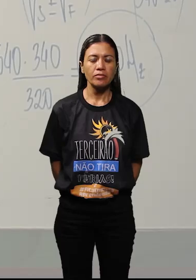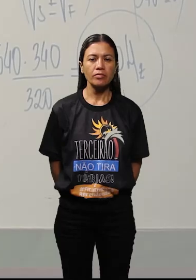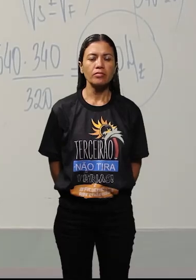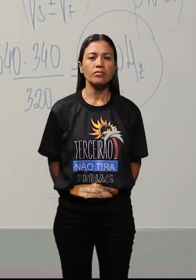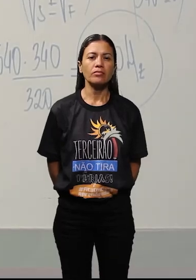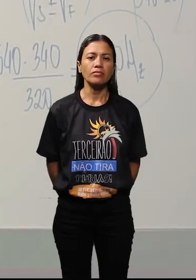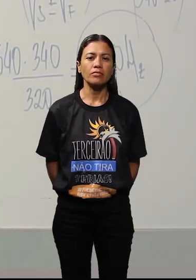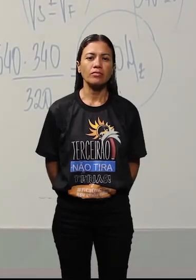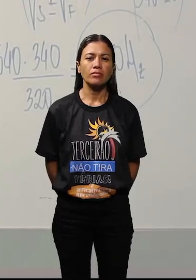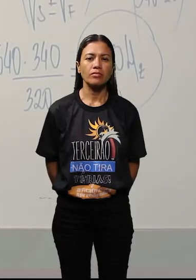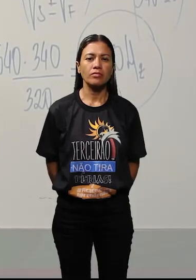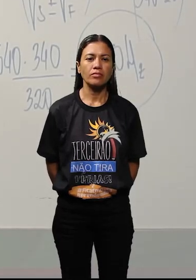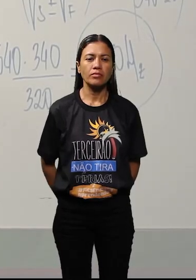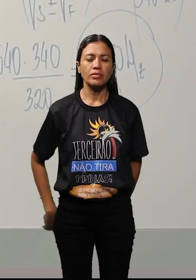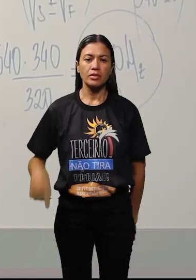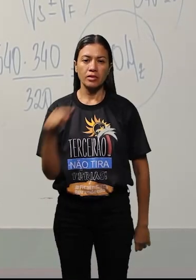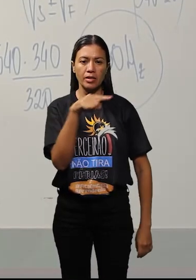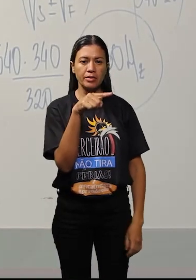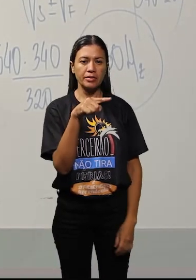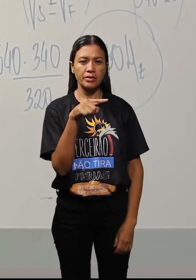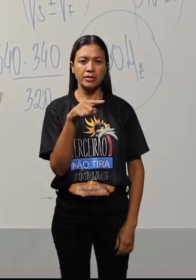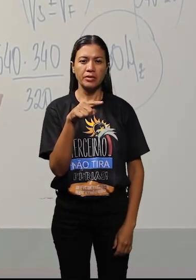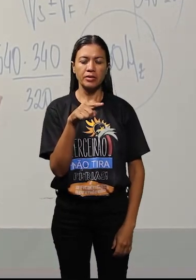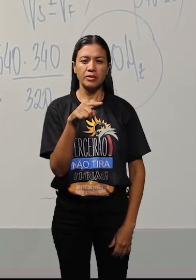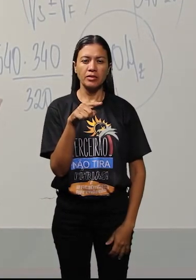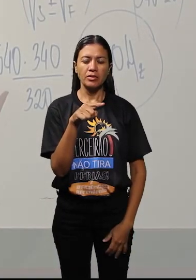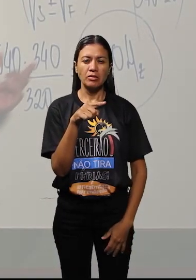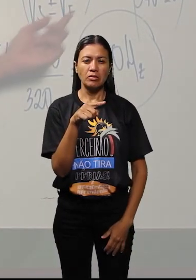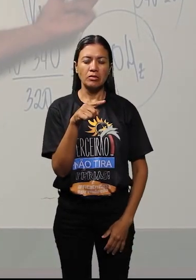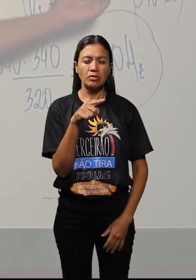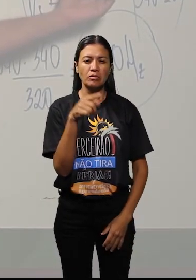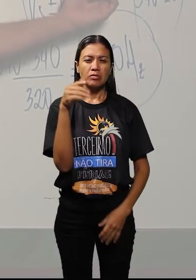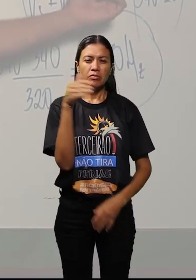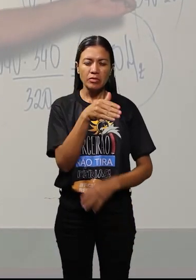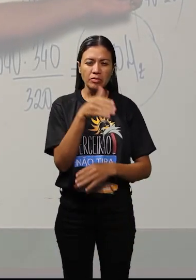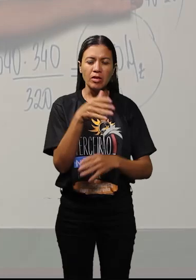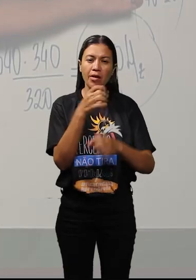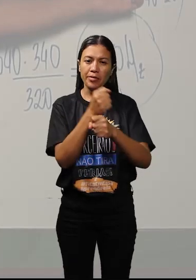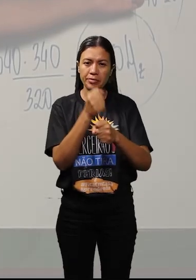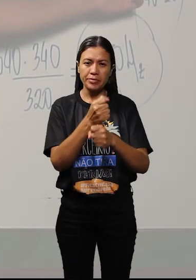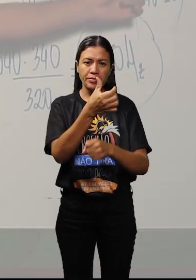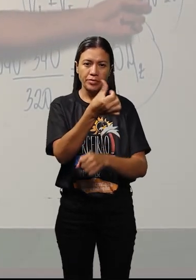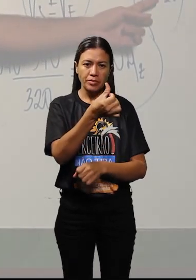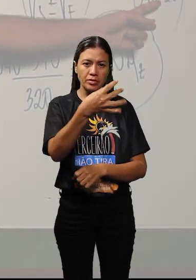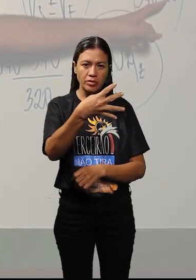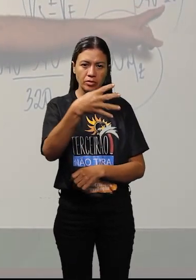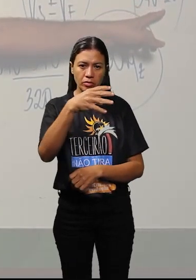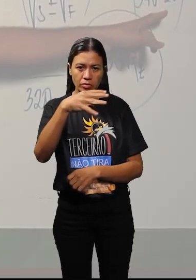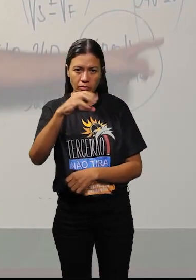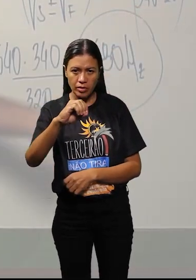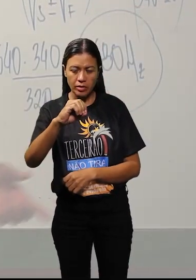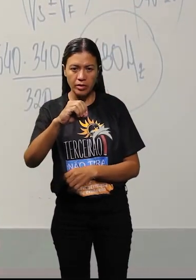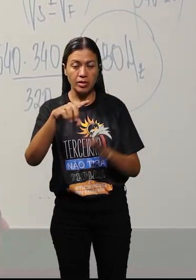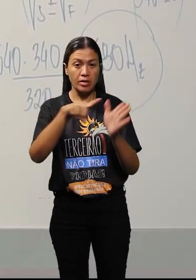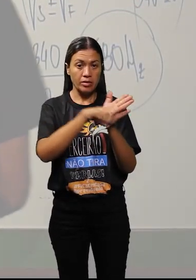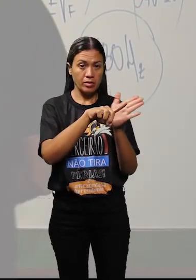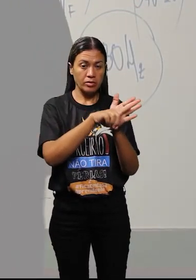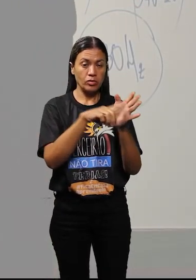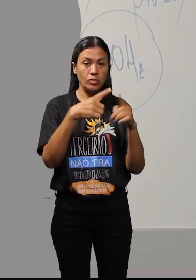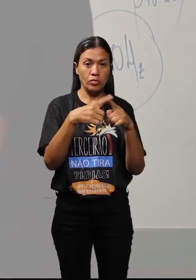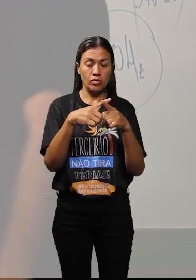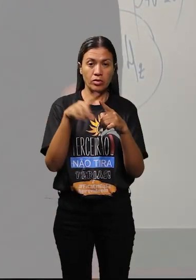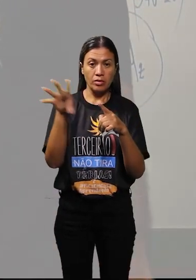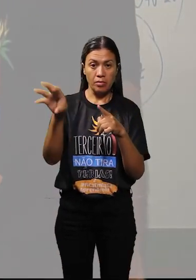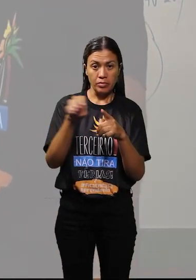Então, aqui na frequência aparente, né, então a gente calculou 640, né, que ficou 340, aqui ficou negativo porque você